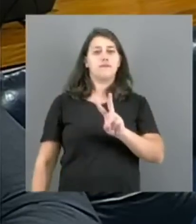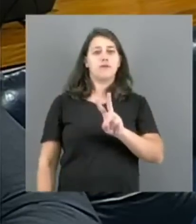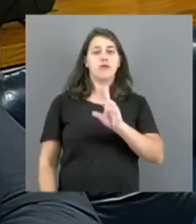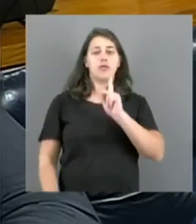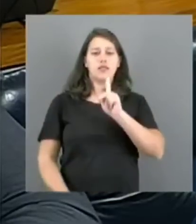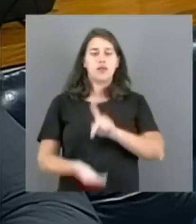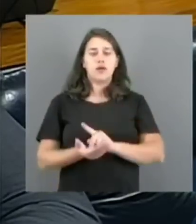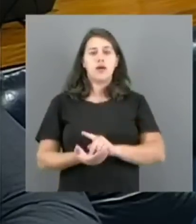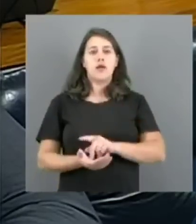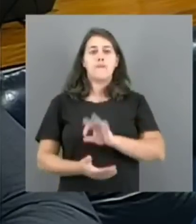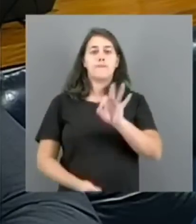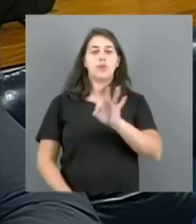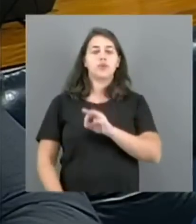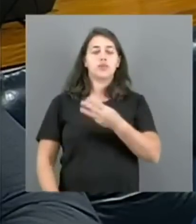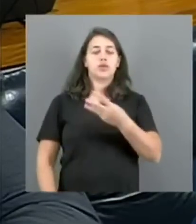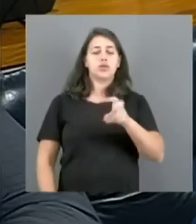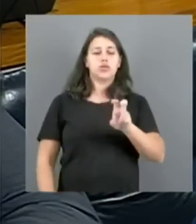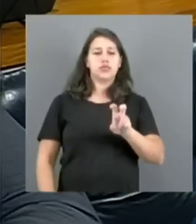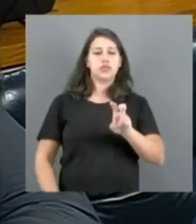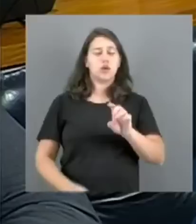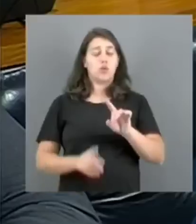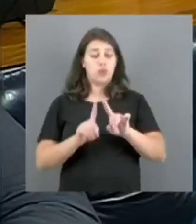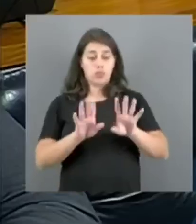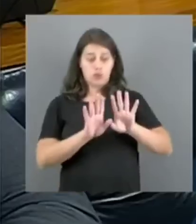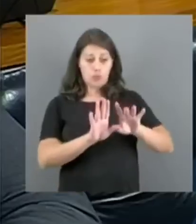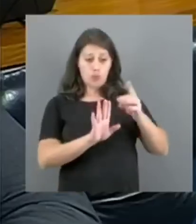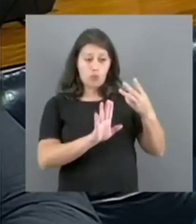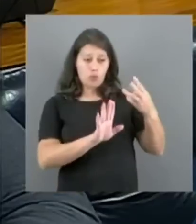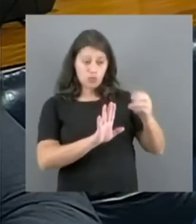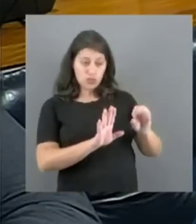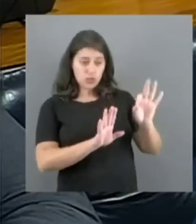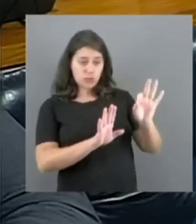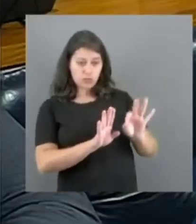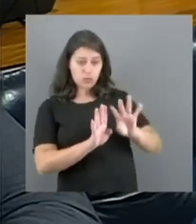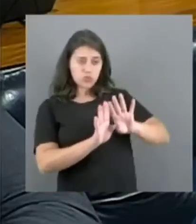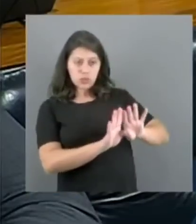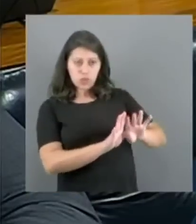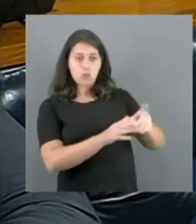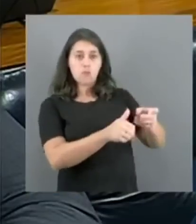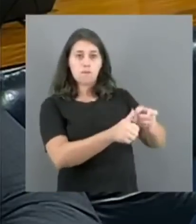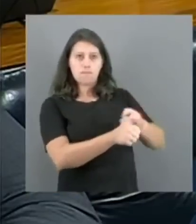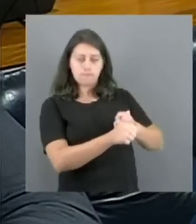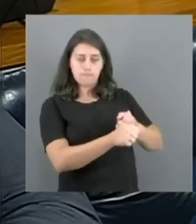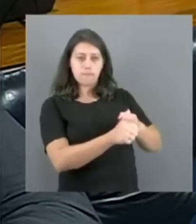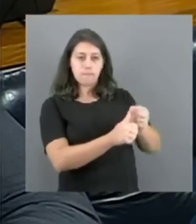margem em 35, sendo que 30 é destinado exclusivamente para empréstimo